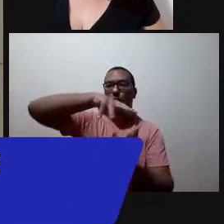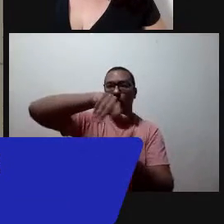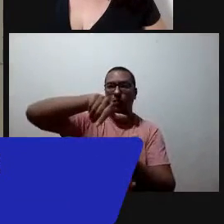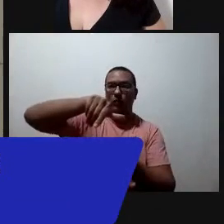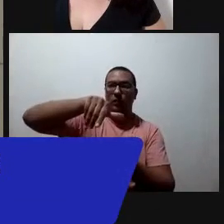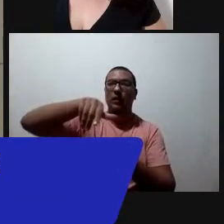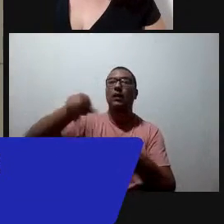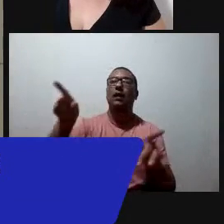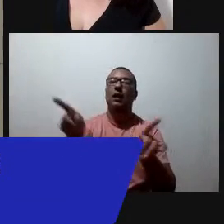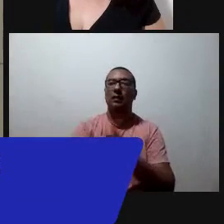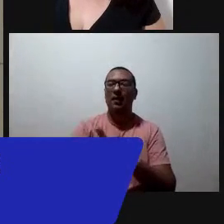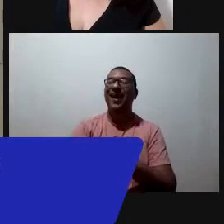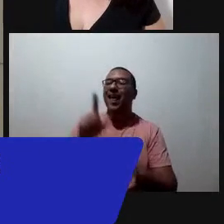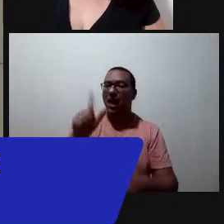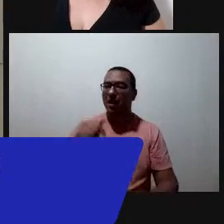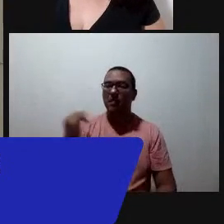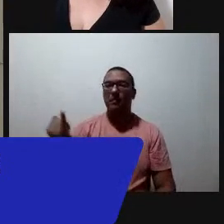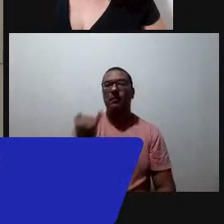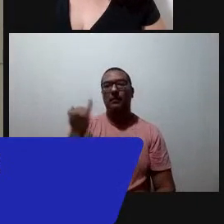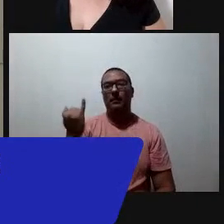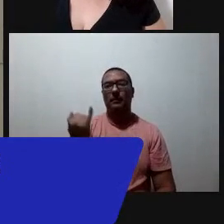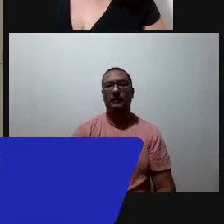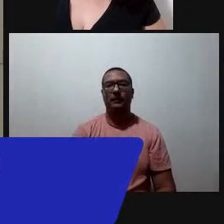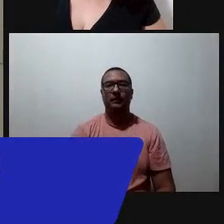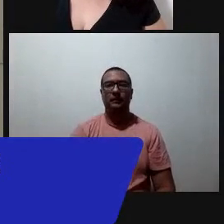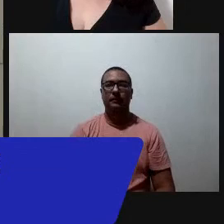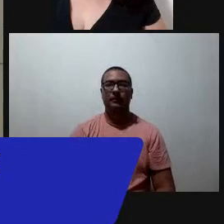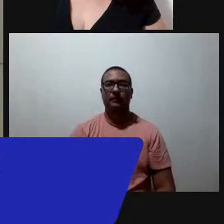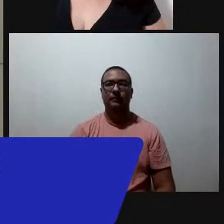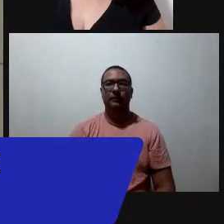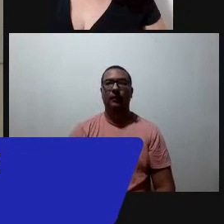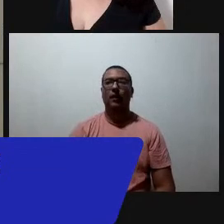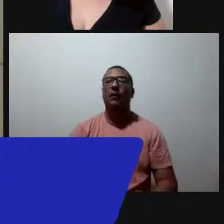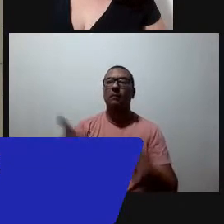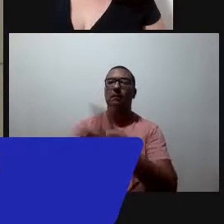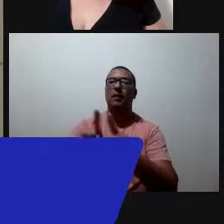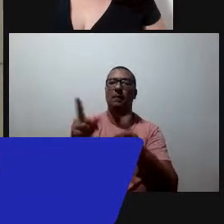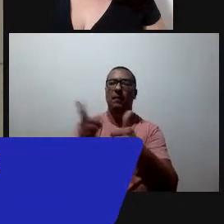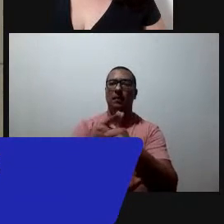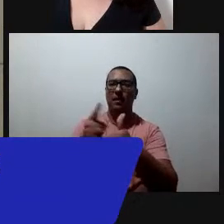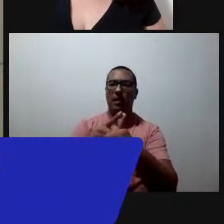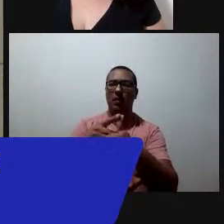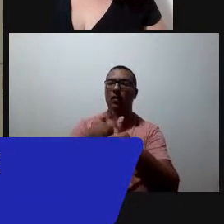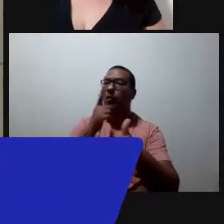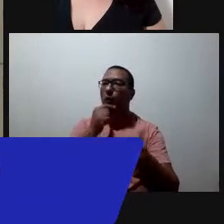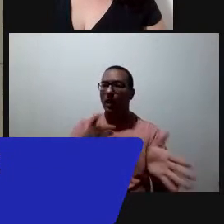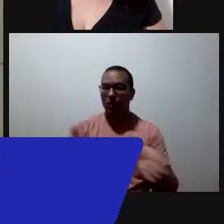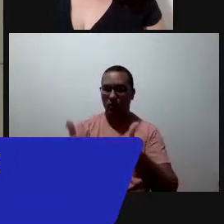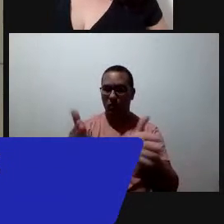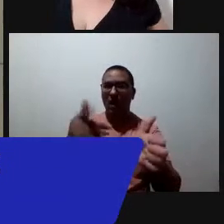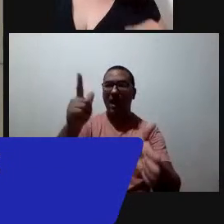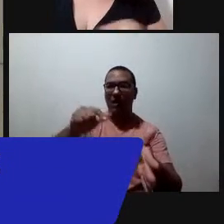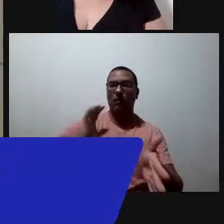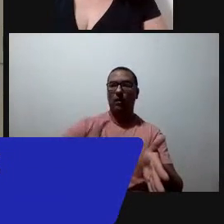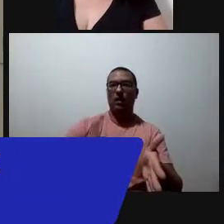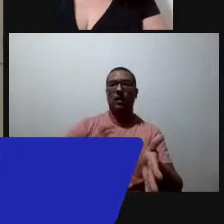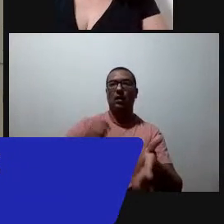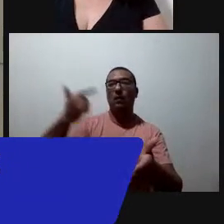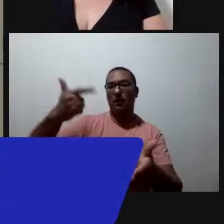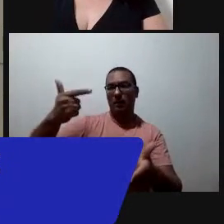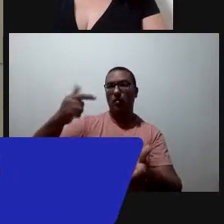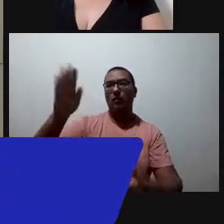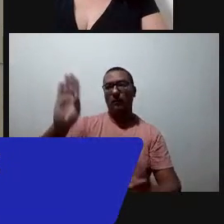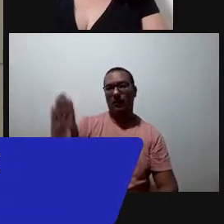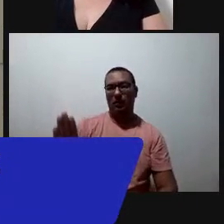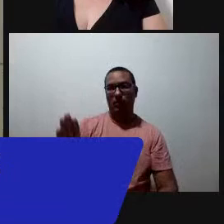isso é um diferencial. O primeiro país hídrico do mundo é o Canadá, o segundo é o Brasil. O problema é que a maior